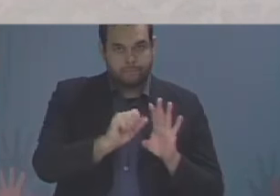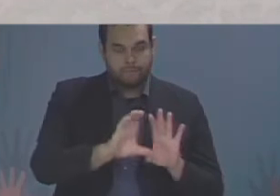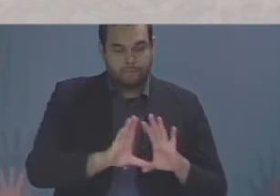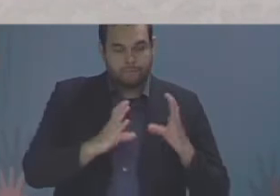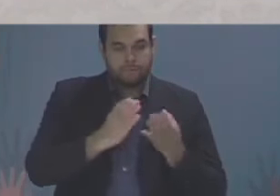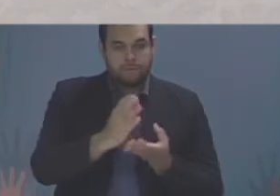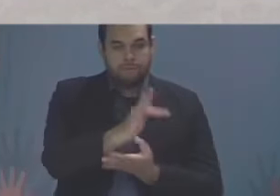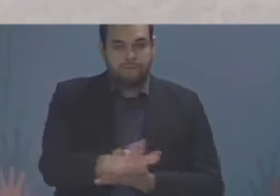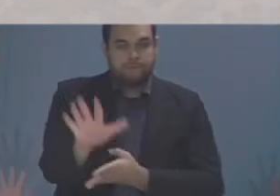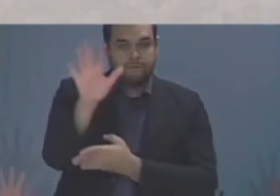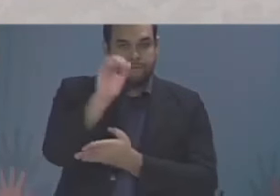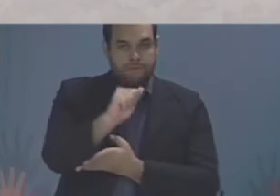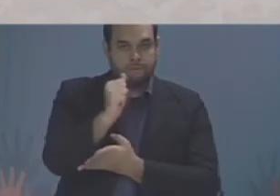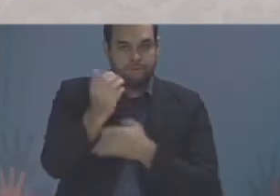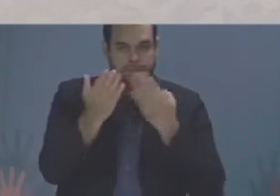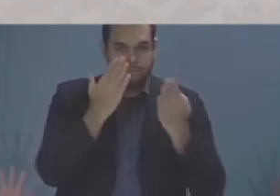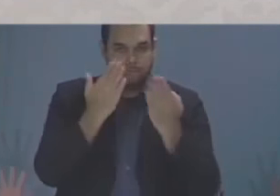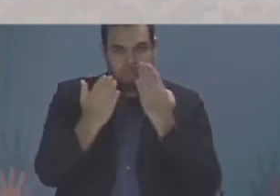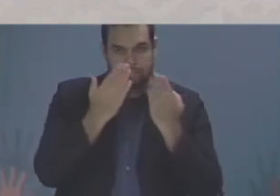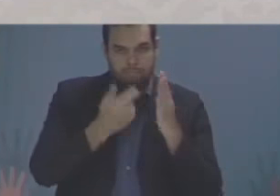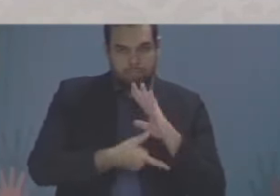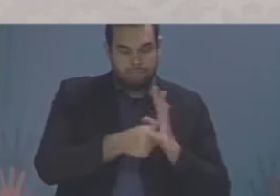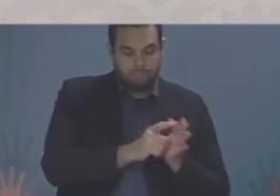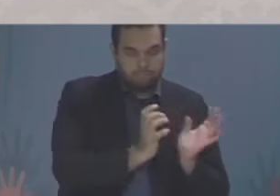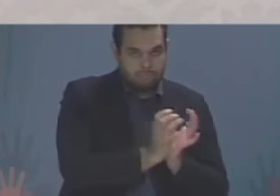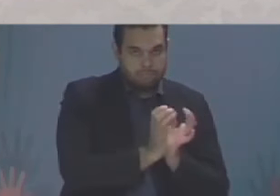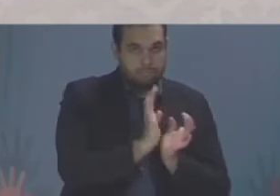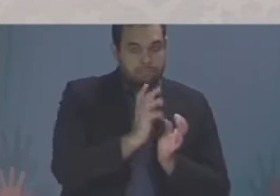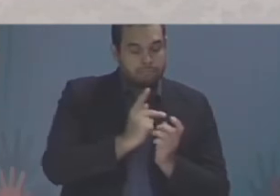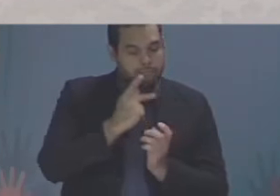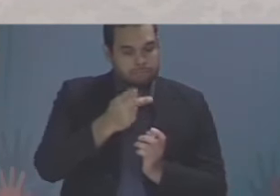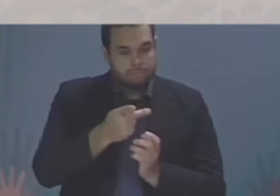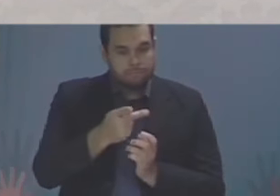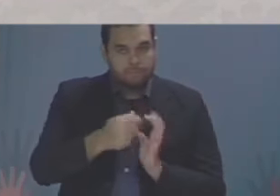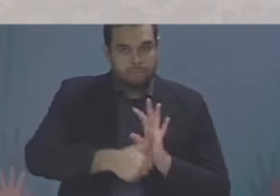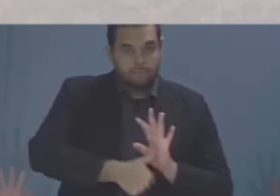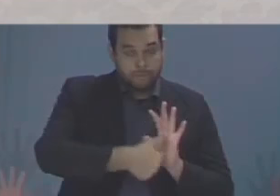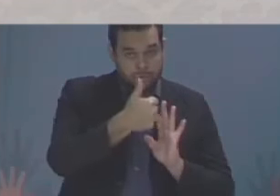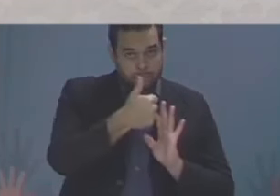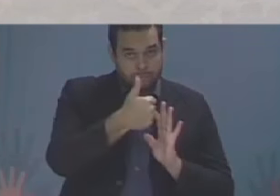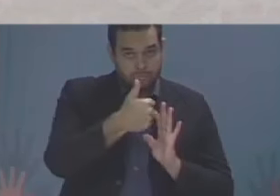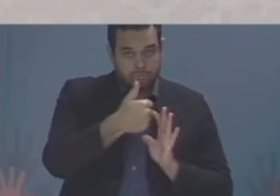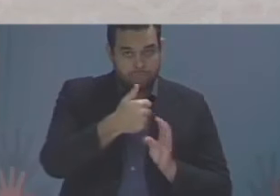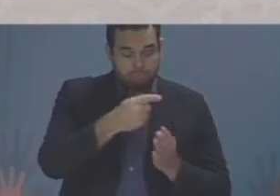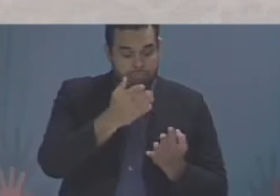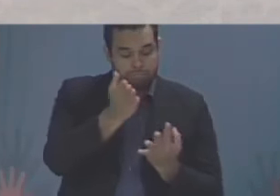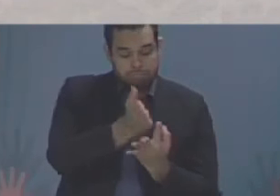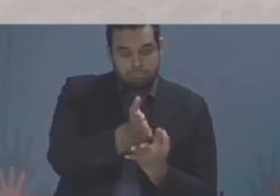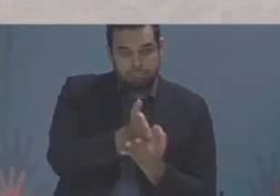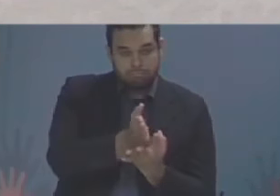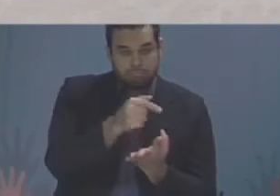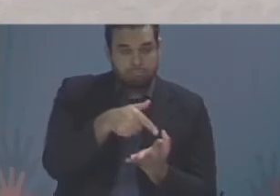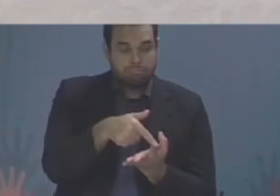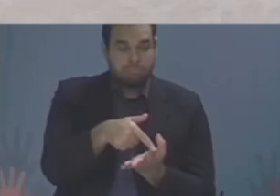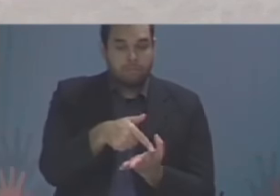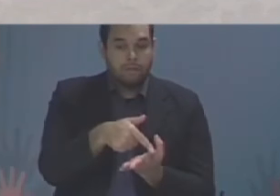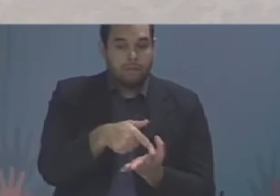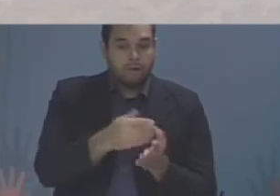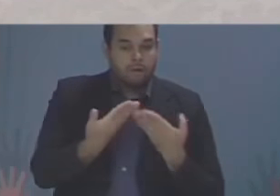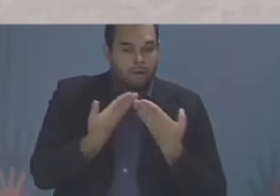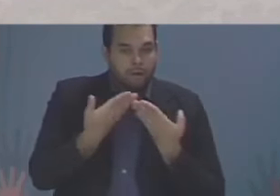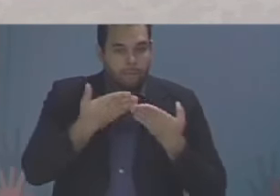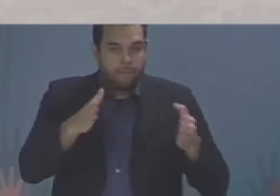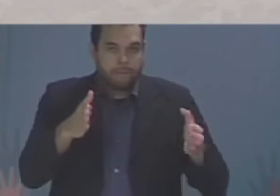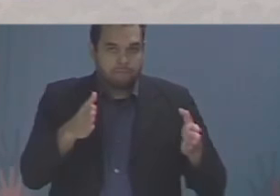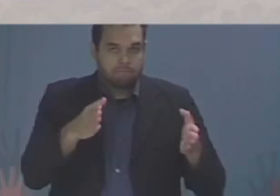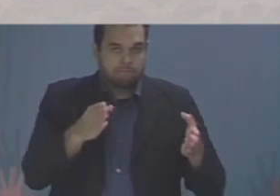Psicologia, onde, no bloco anterior, havíamos dito que esse primeiro bloco, né, será aberto para